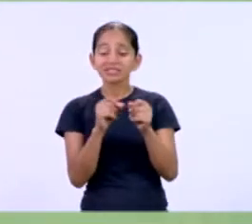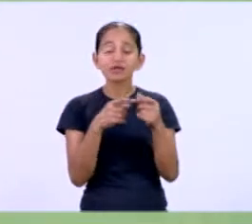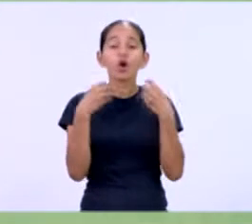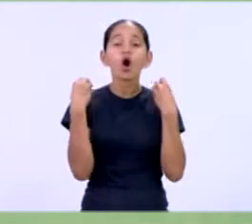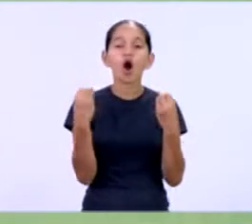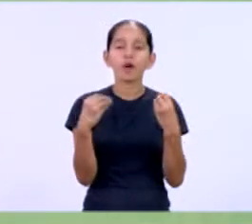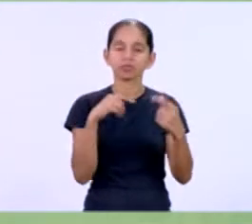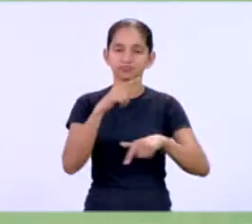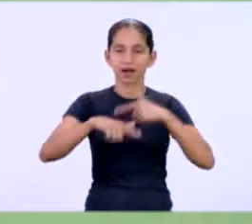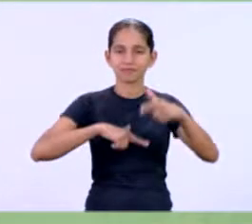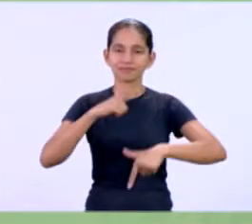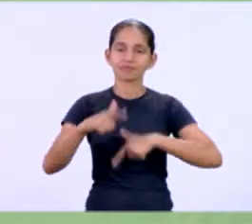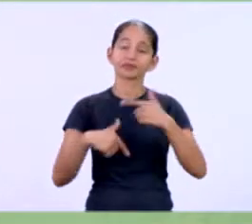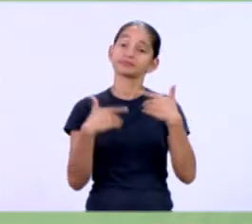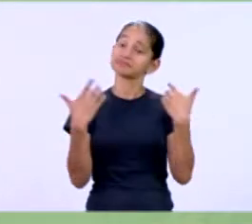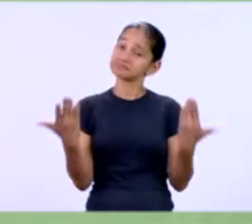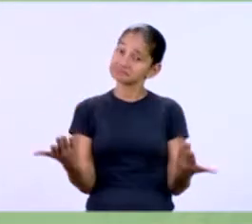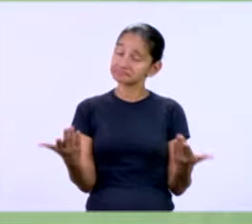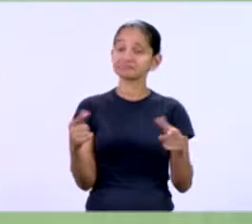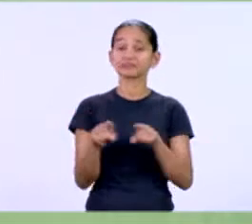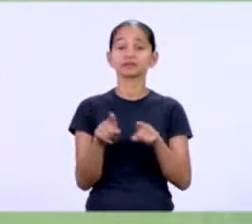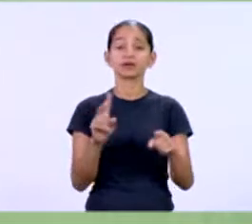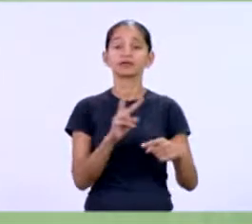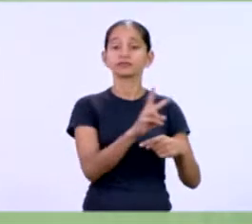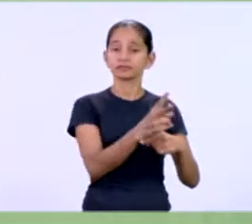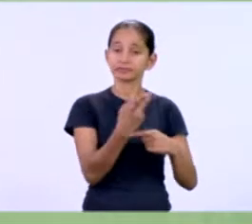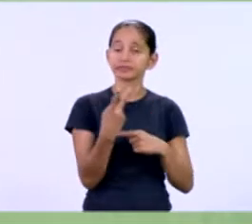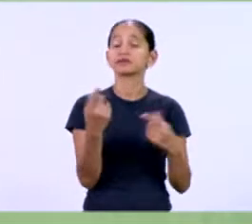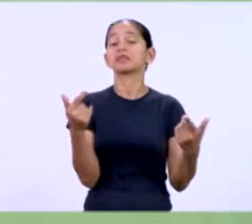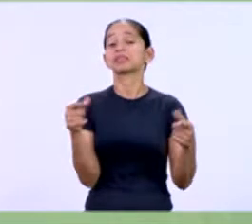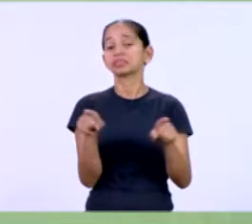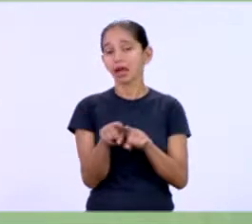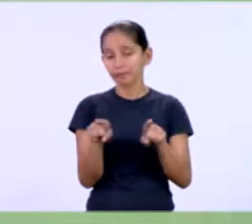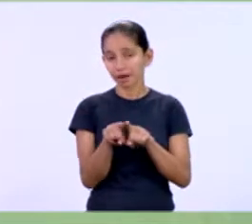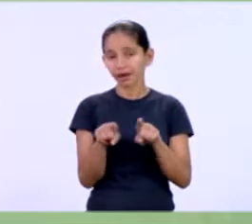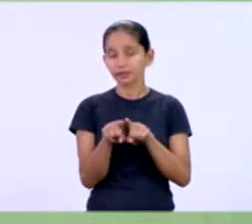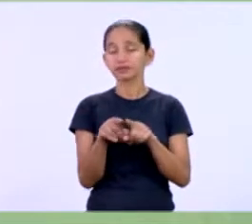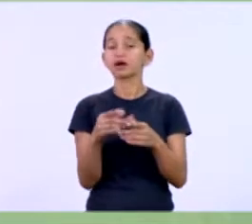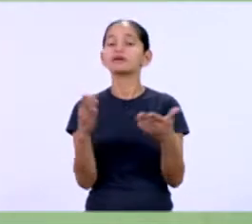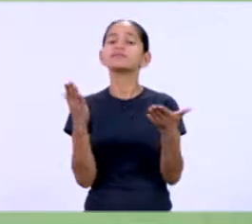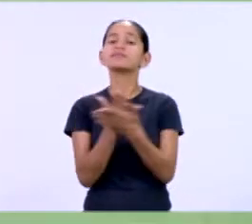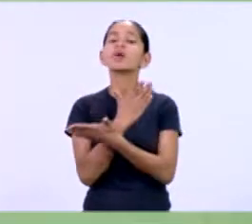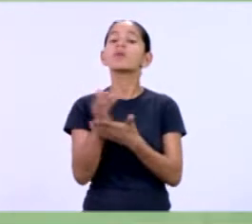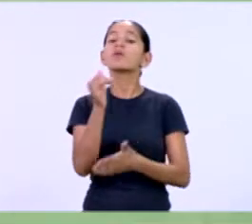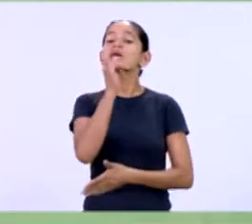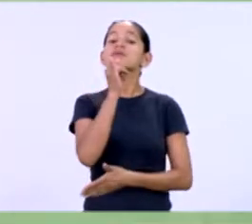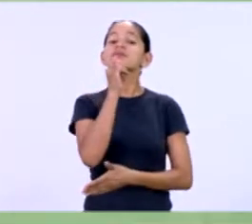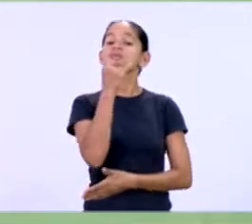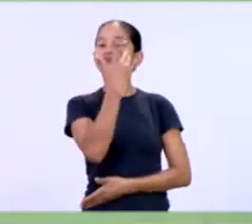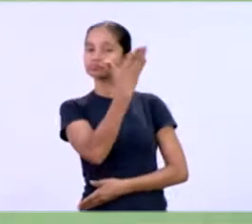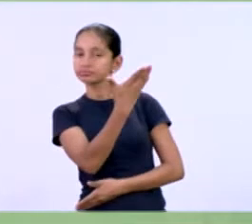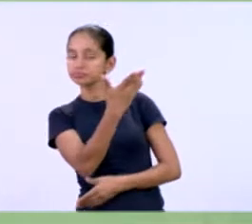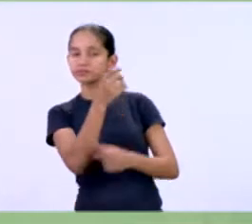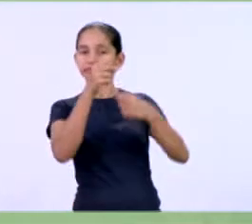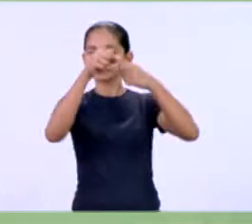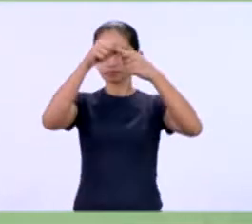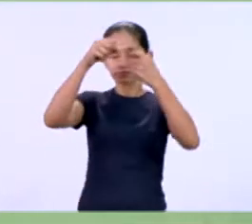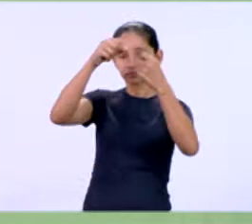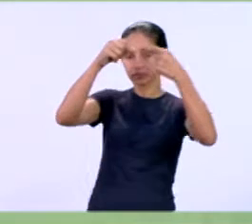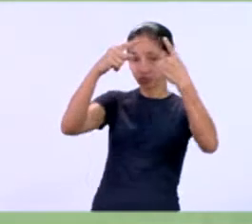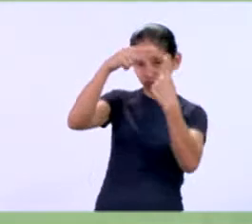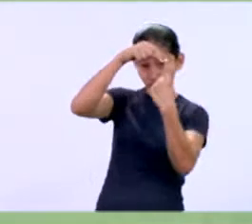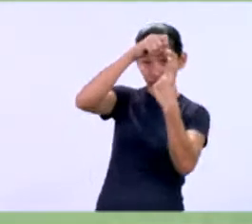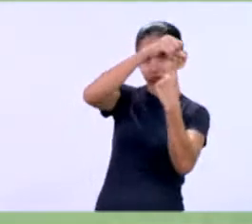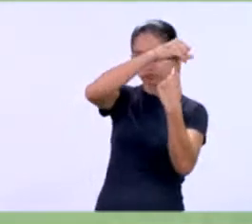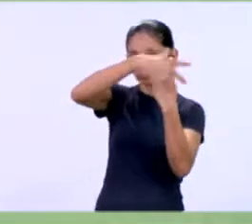atividades e atendimento à sociedade. Aí aqui a gente tem os vários exemplos, né, os vários tipos de recursos que tem dentro de